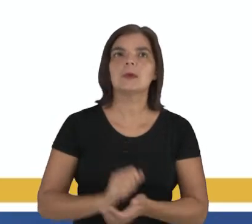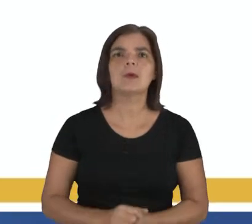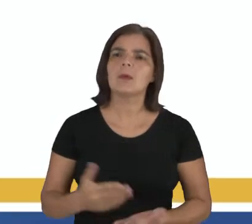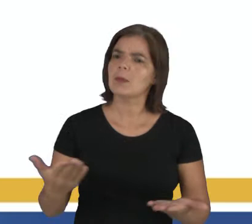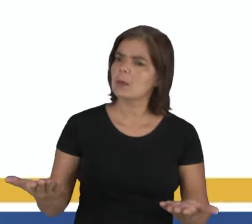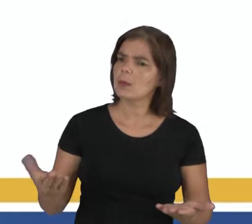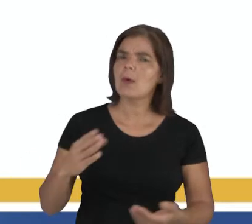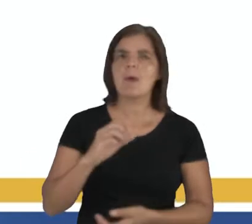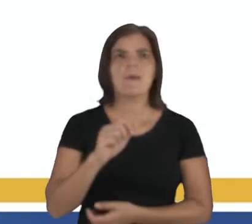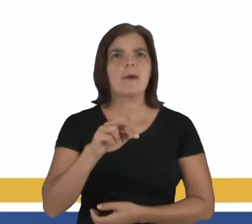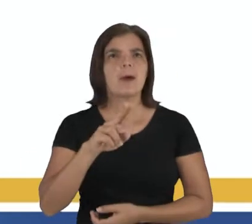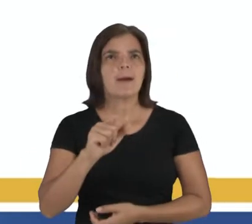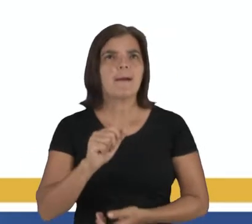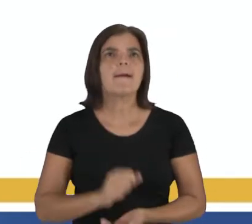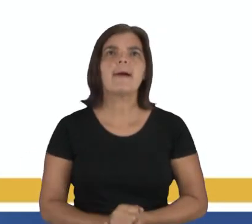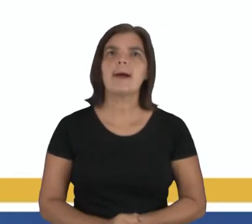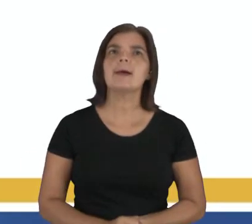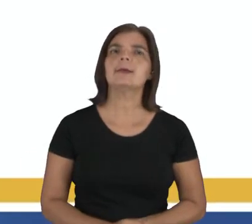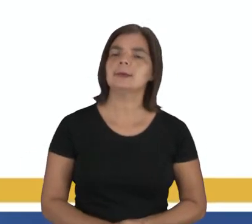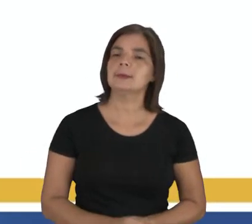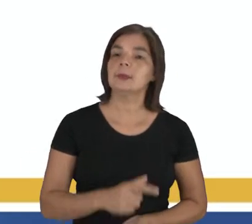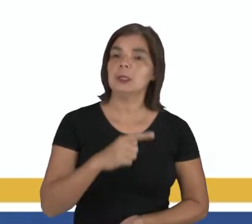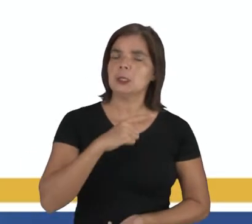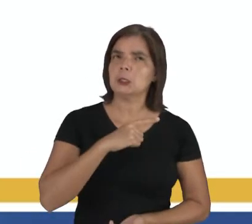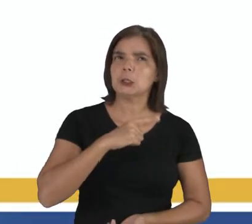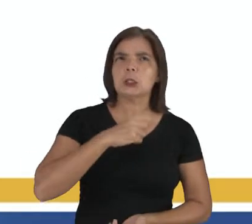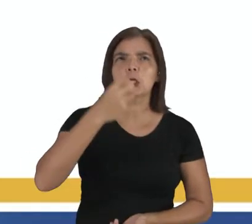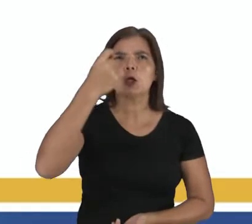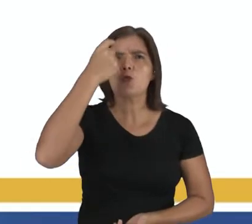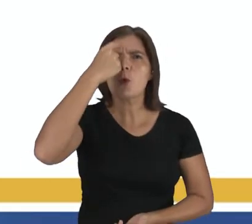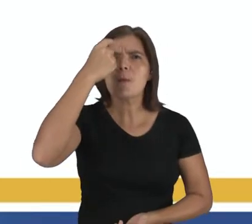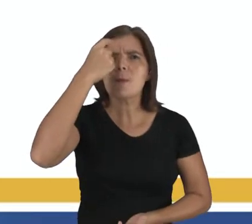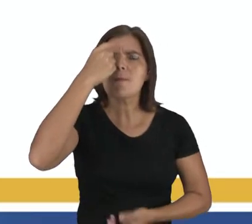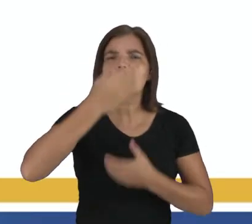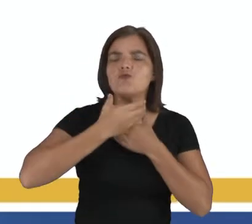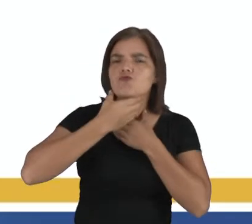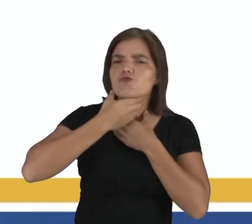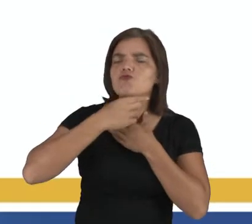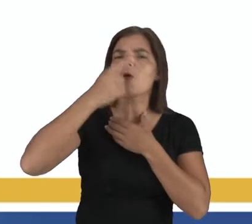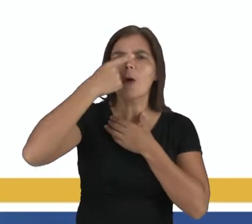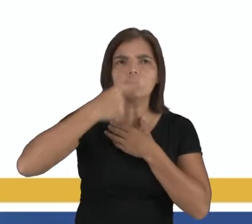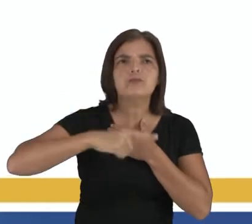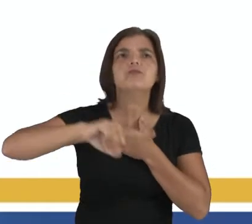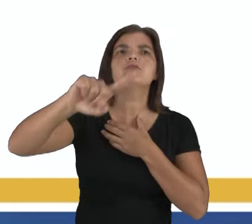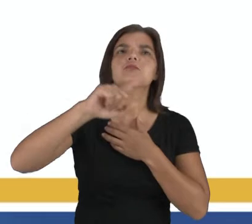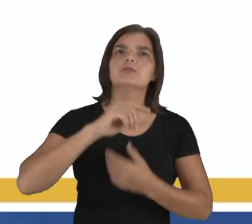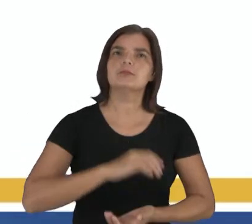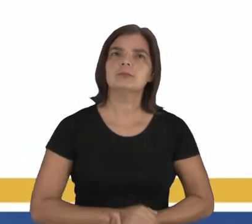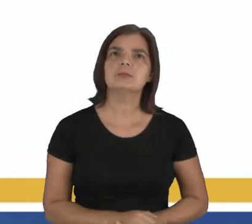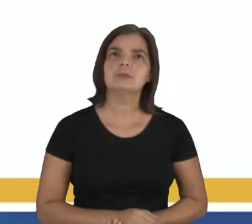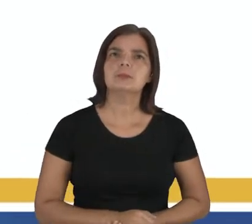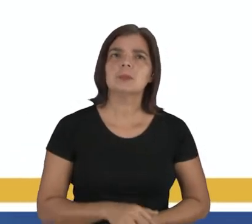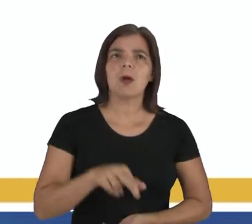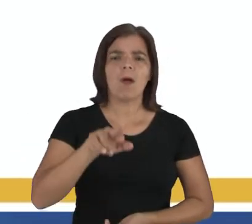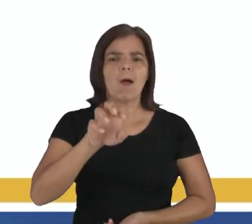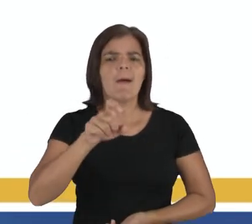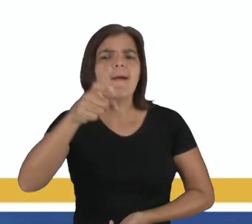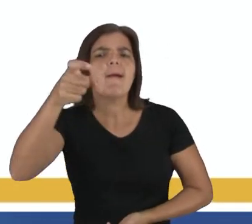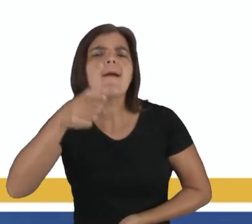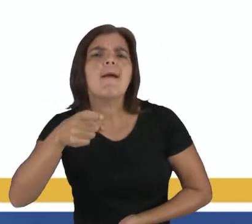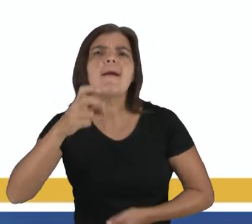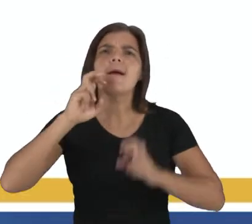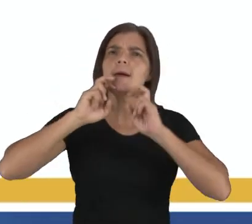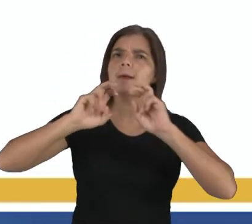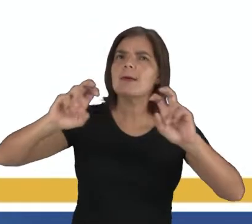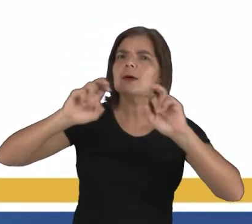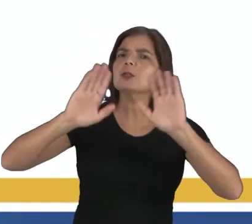Cara, veja aí que nós temos dois personagens, né? Cara tem uma memória de elefante. Rex,